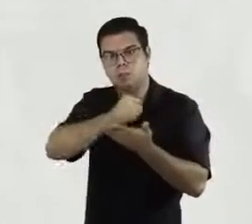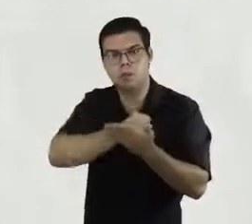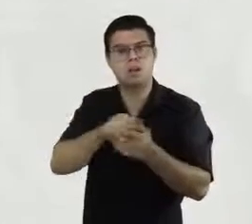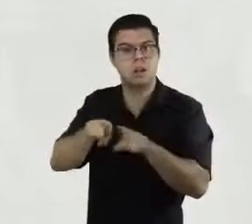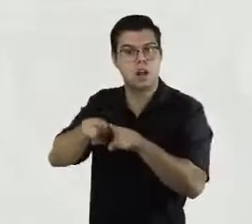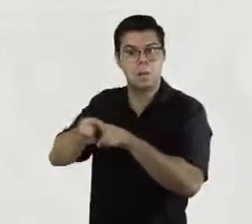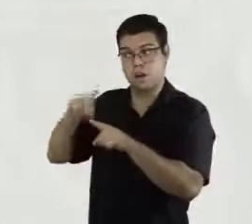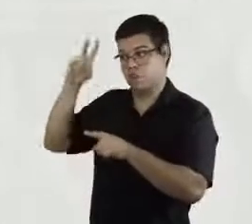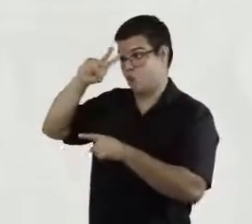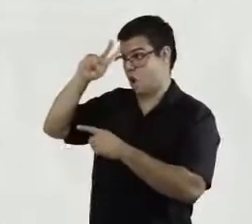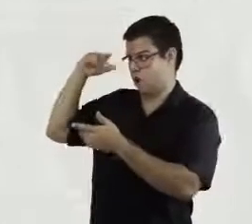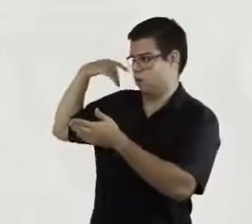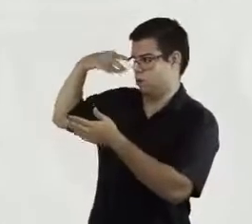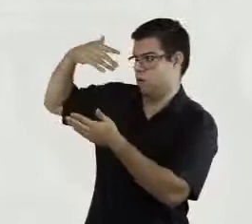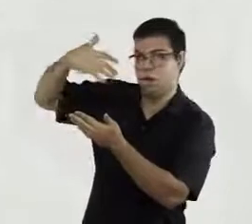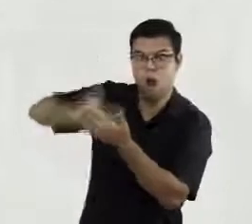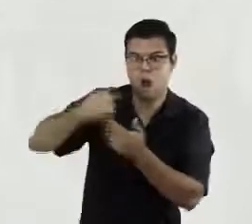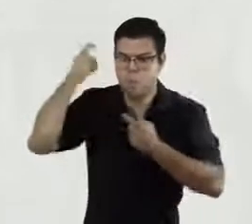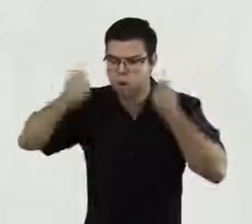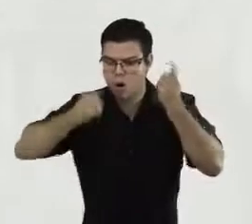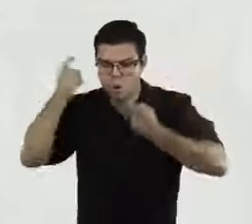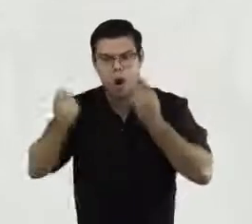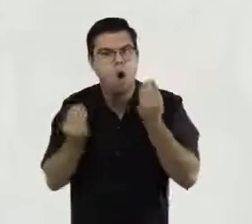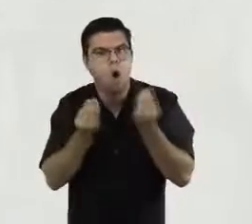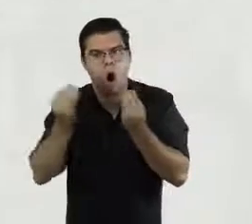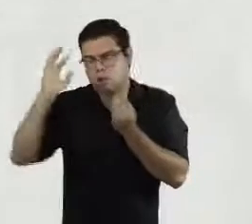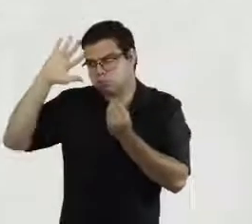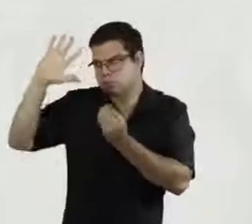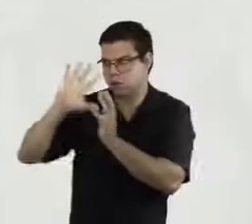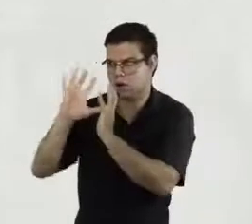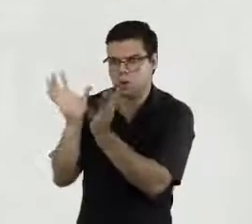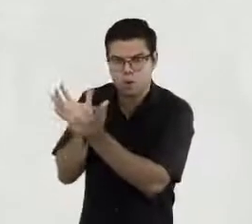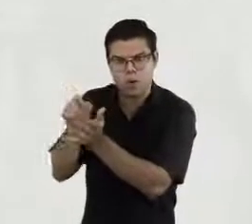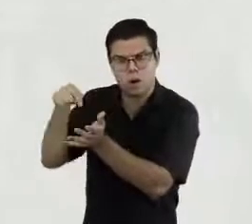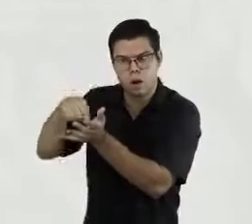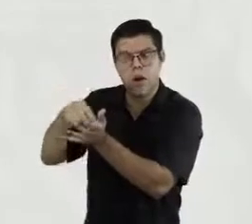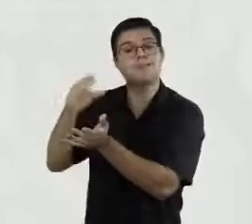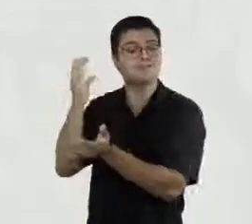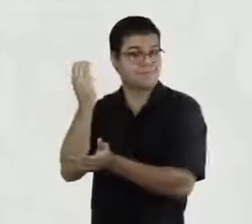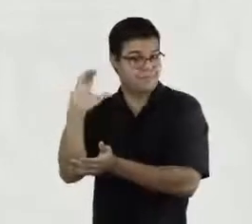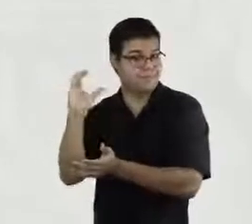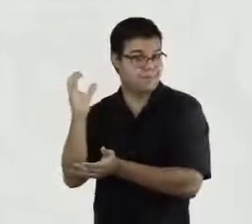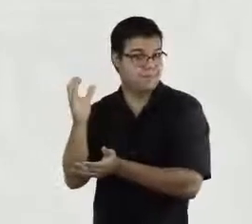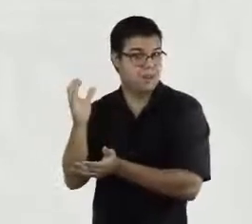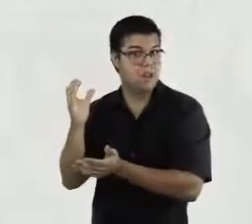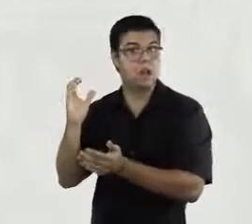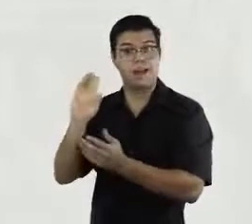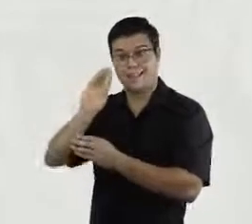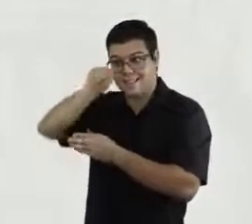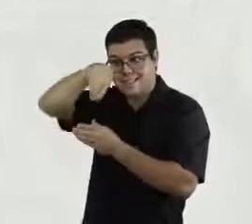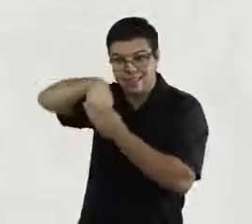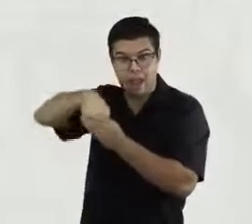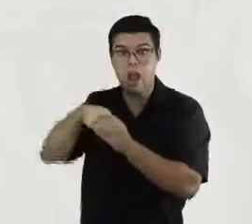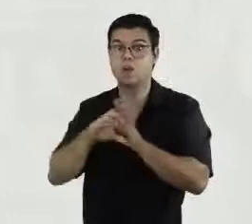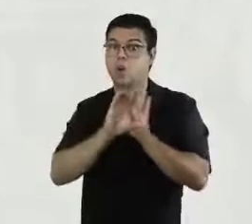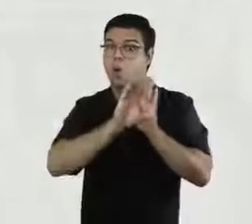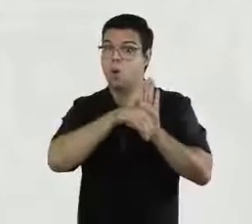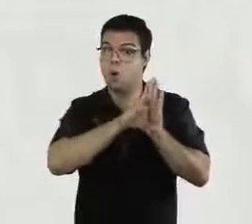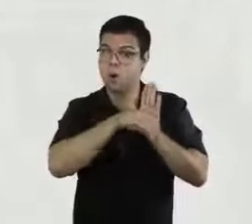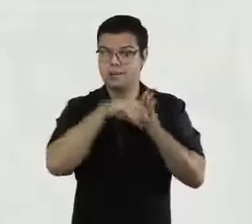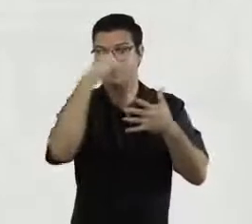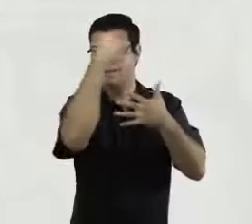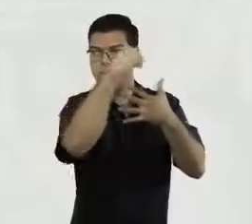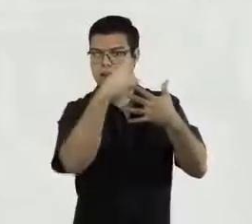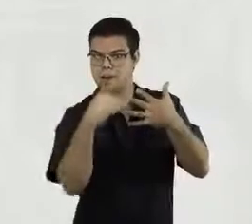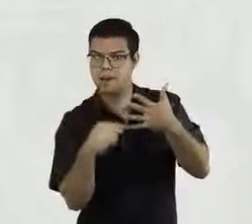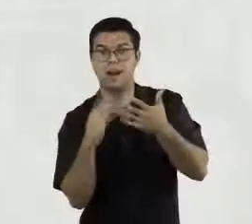se preocupam em criar um corpo teórico, portanto científico, em torno do conceito das peculiaridades que